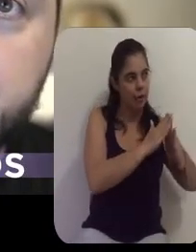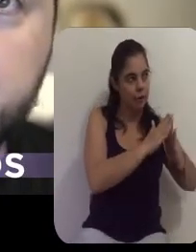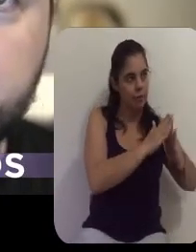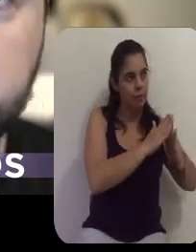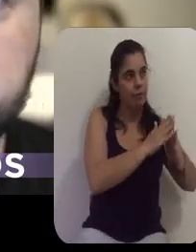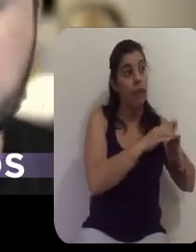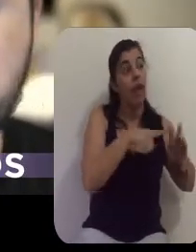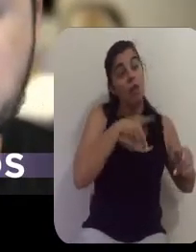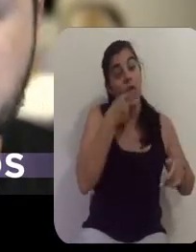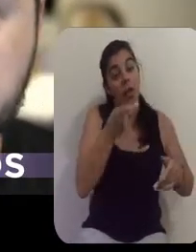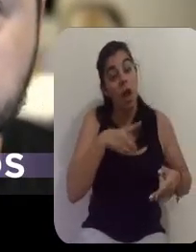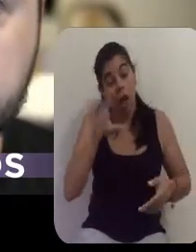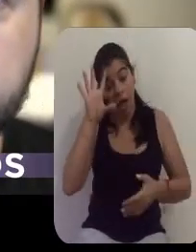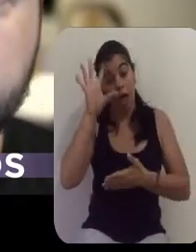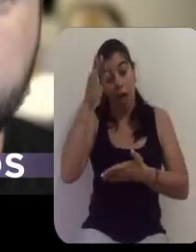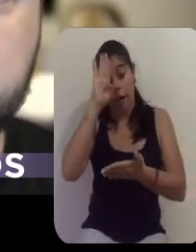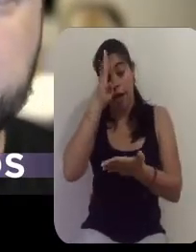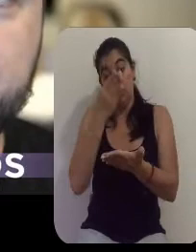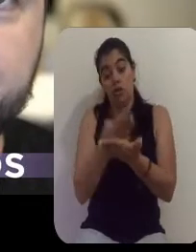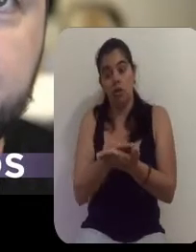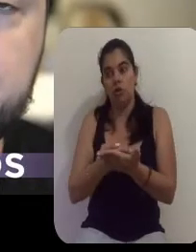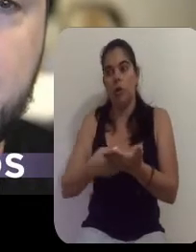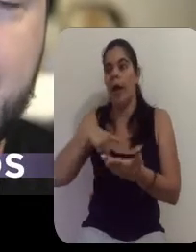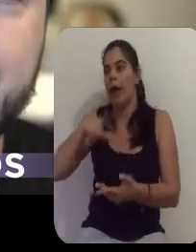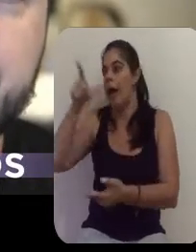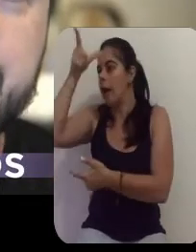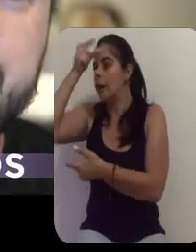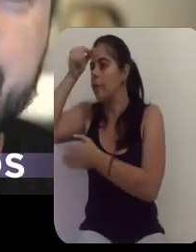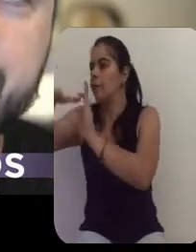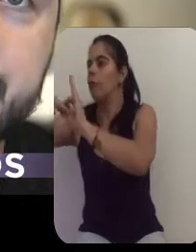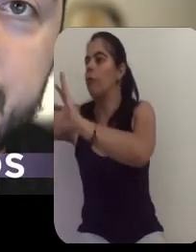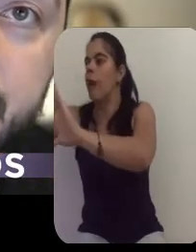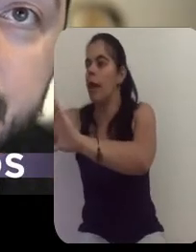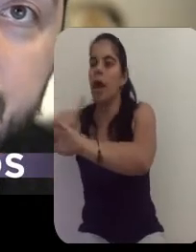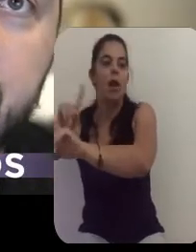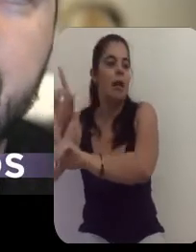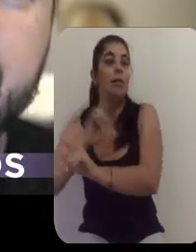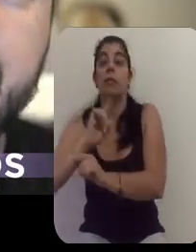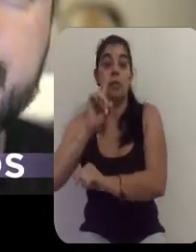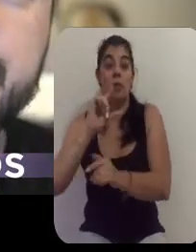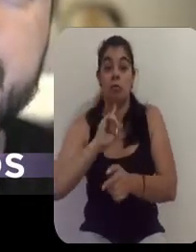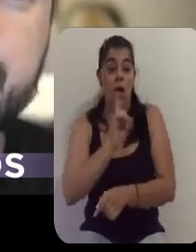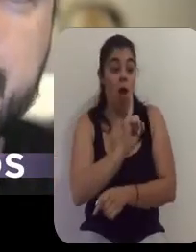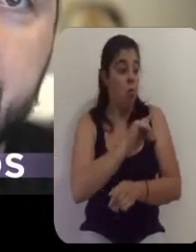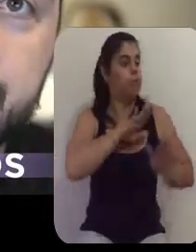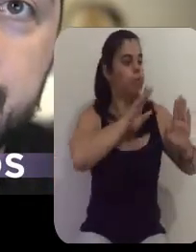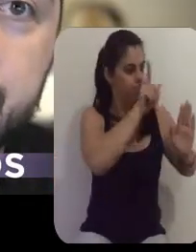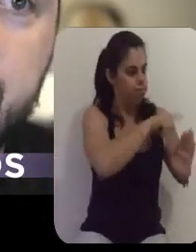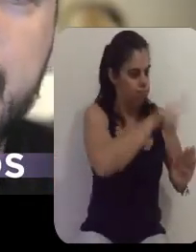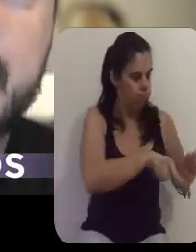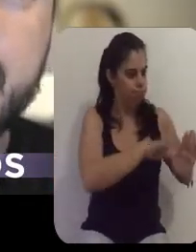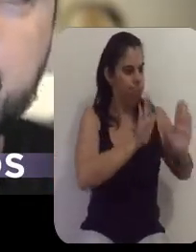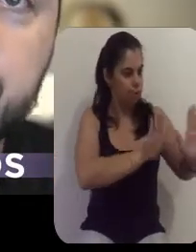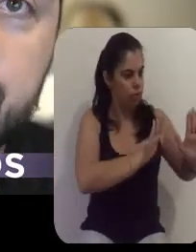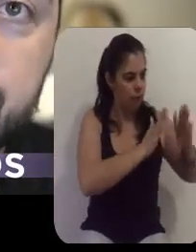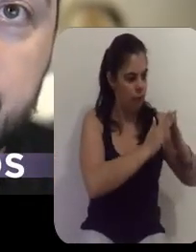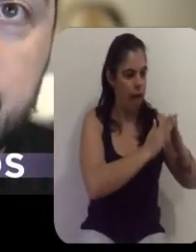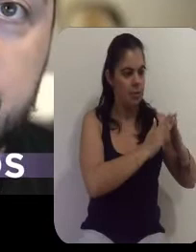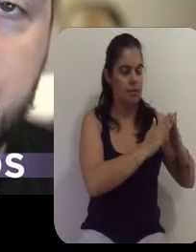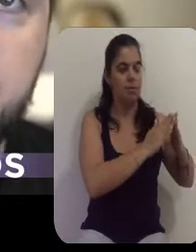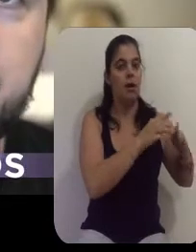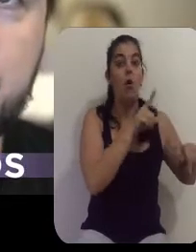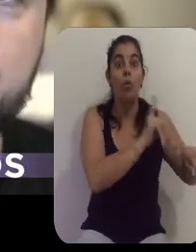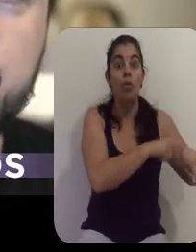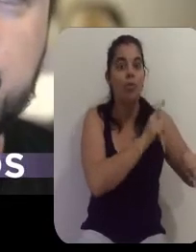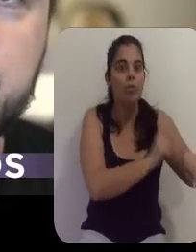supressão, mitigação, mais para frente, até a gente ter uma vacina, até a gente ter um remédio, dando